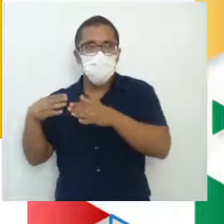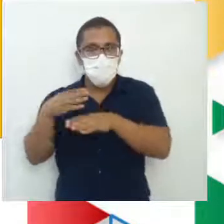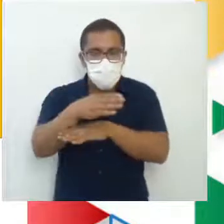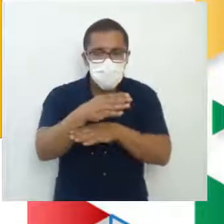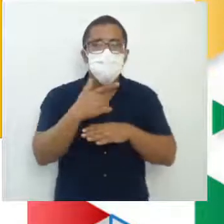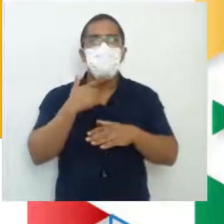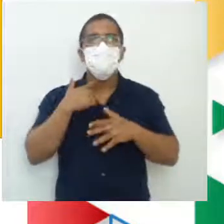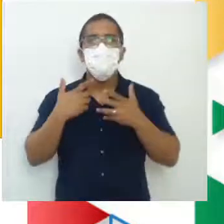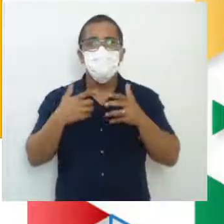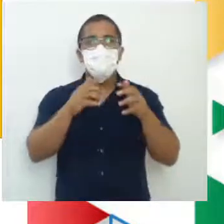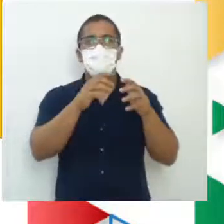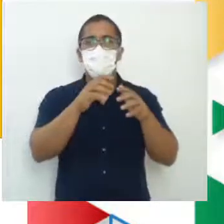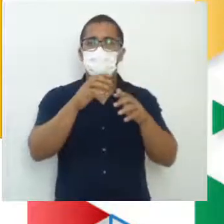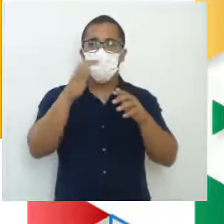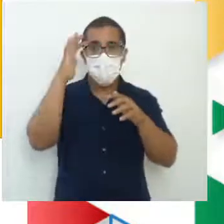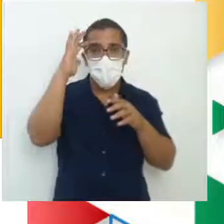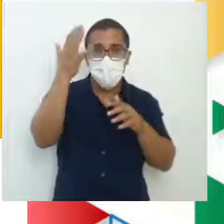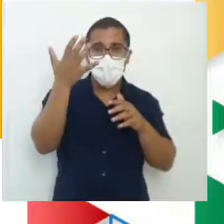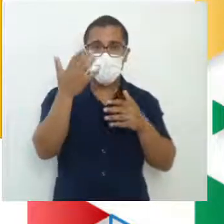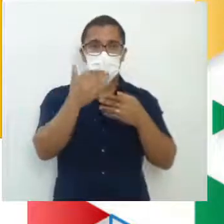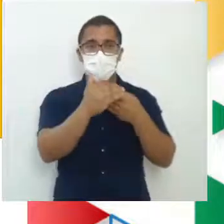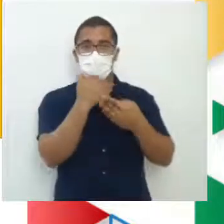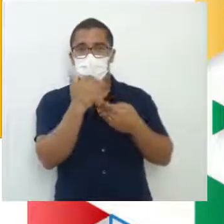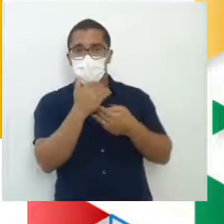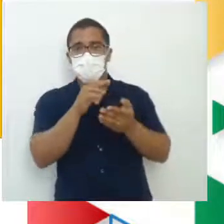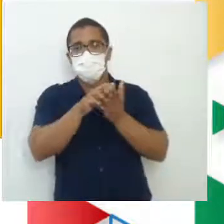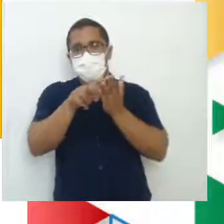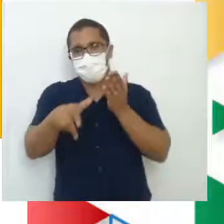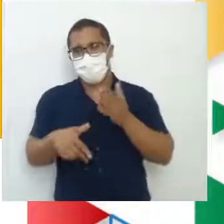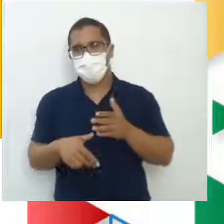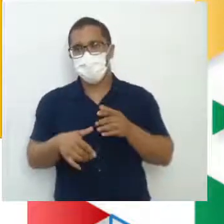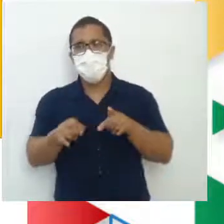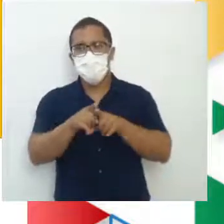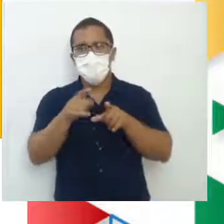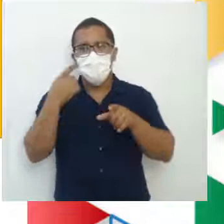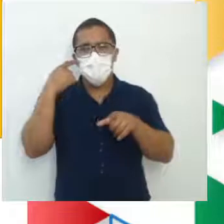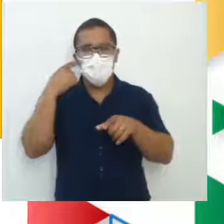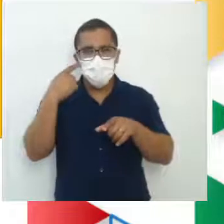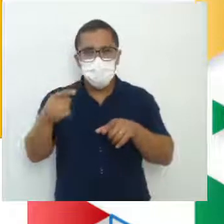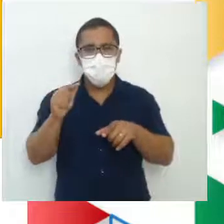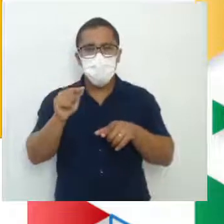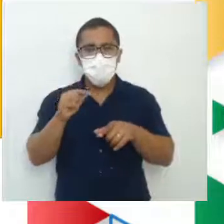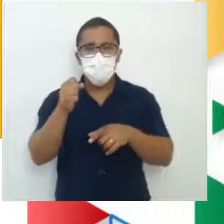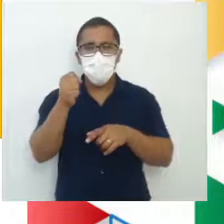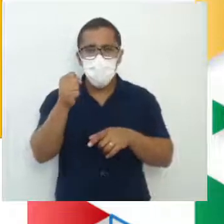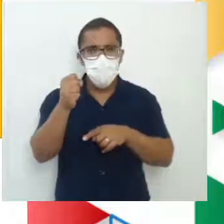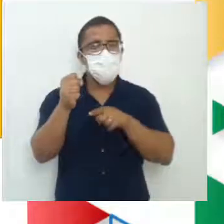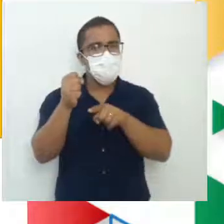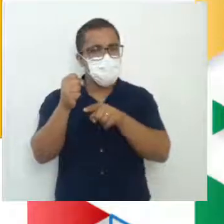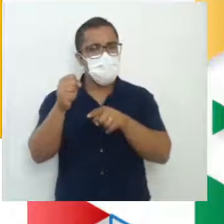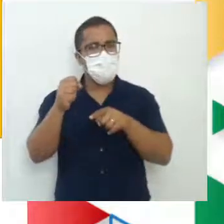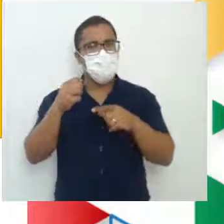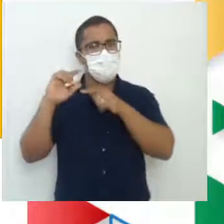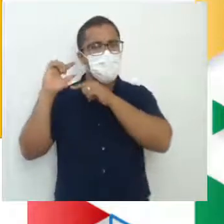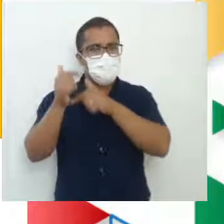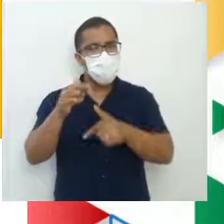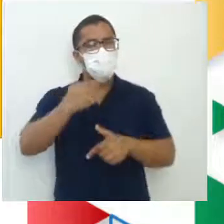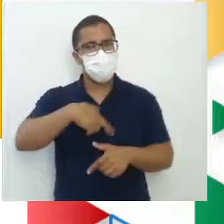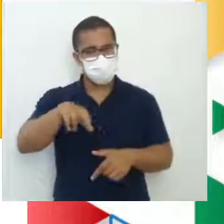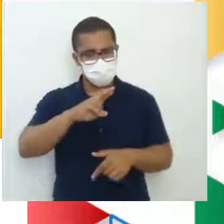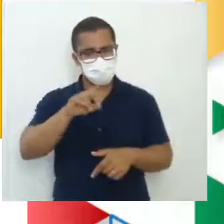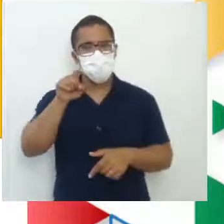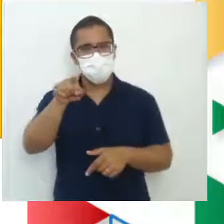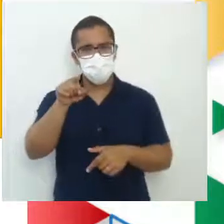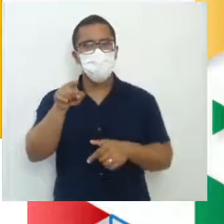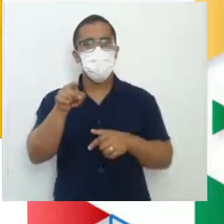é importante observar a força, certo? O objetivo dessa tradição religiosa fundada